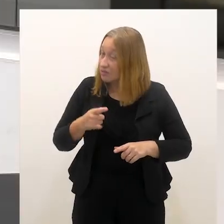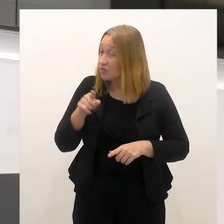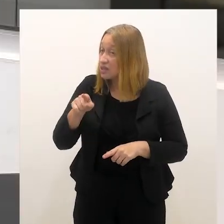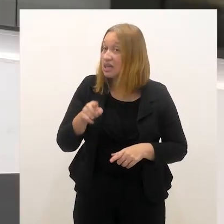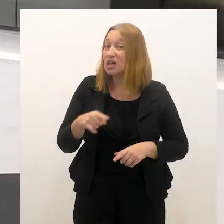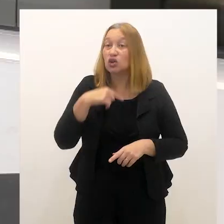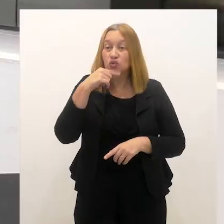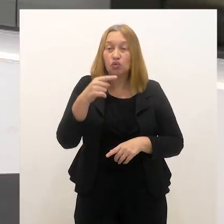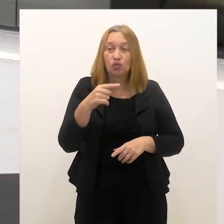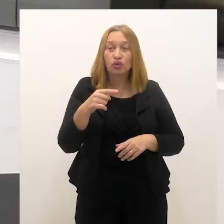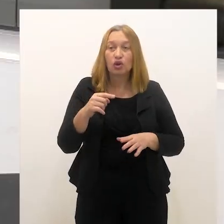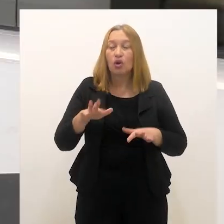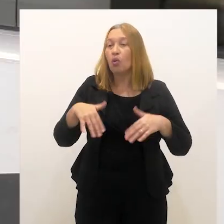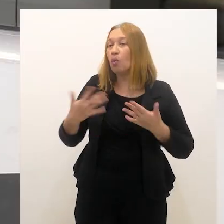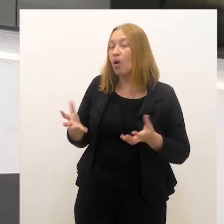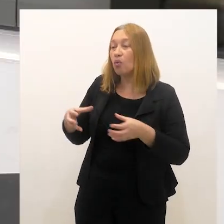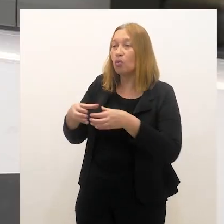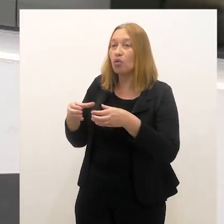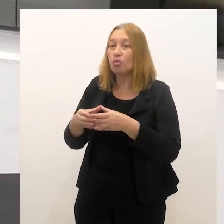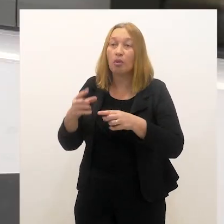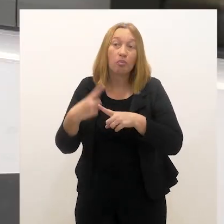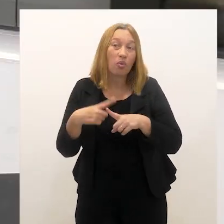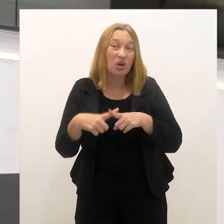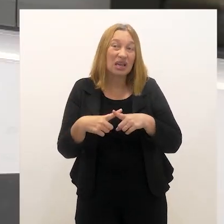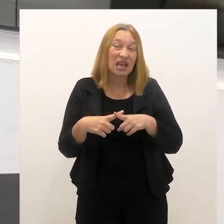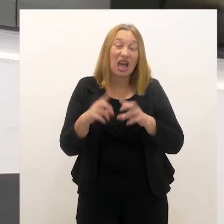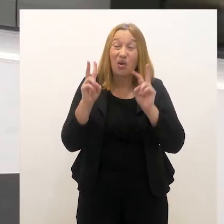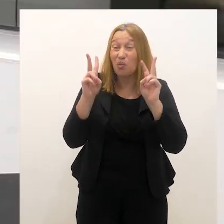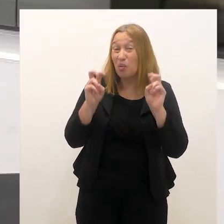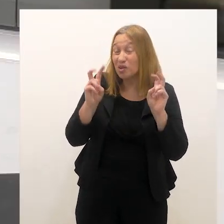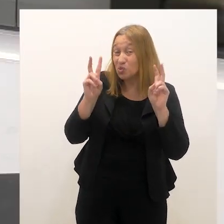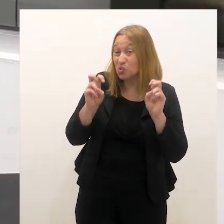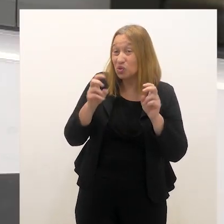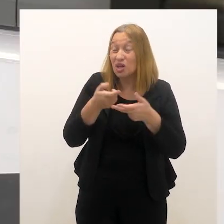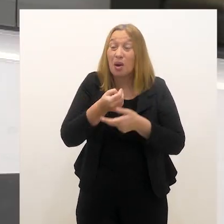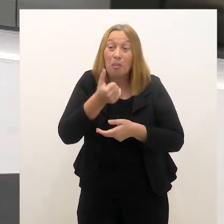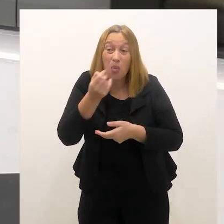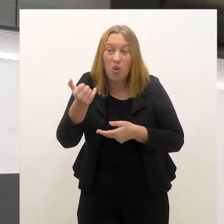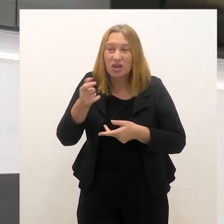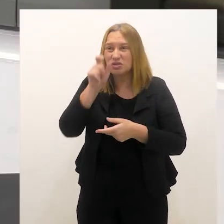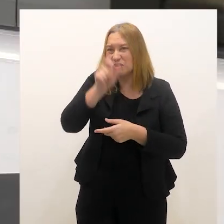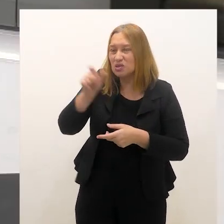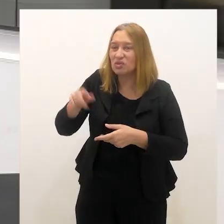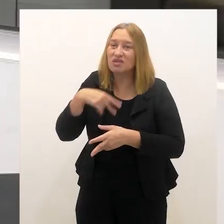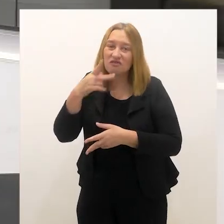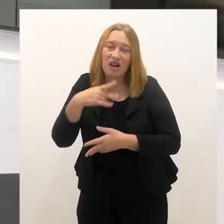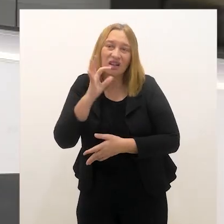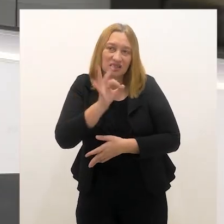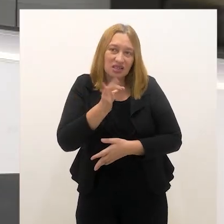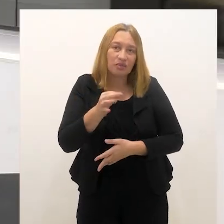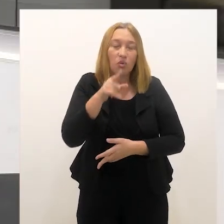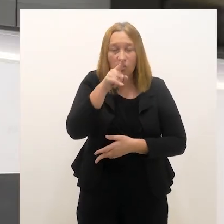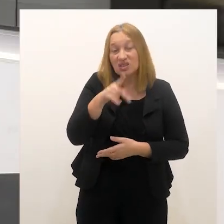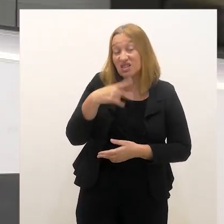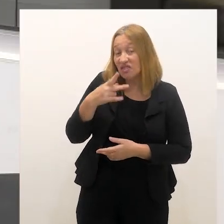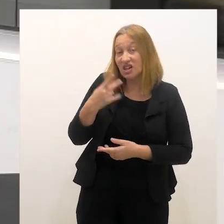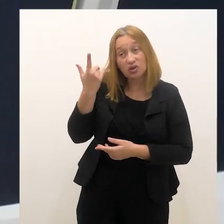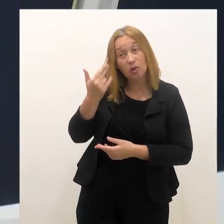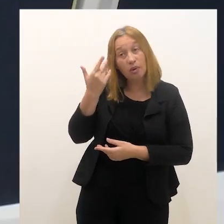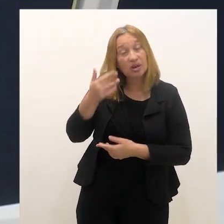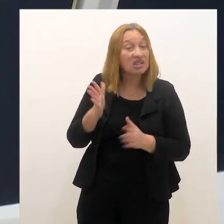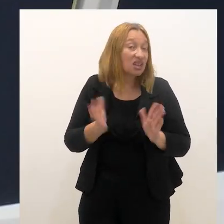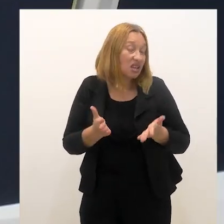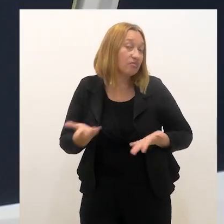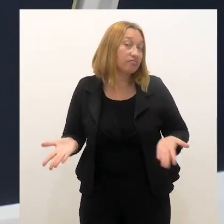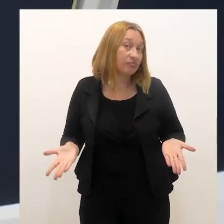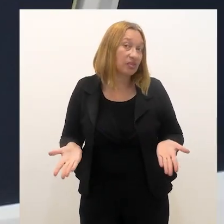deixa em dúvida o que é essa maioria, né? Que afinal de contas é um assunto que poucas pessoas falam abertamente, como você está trazendo isso